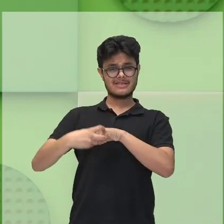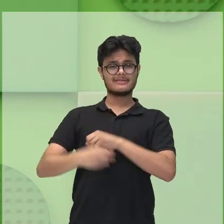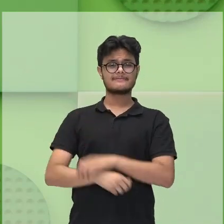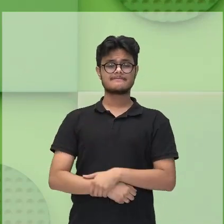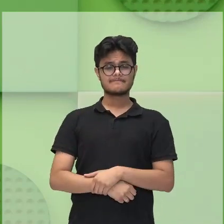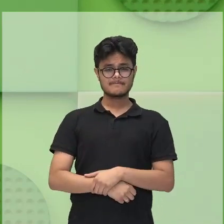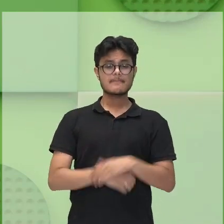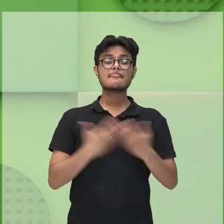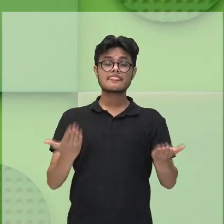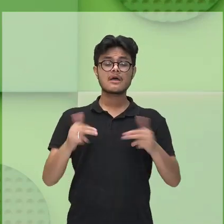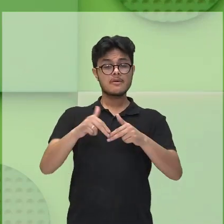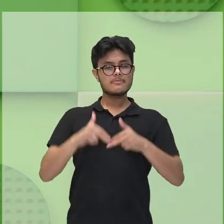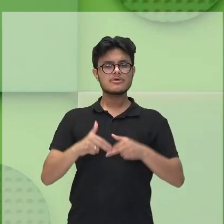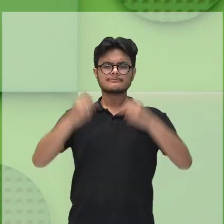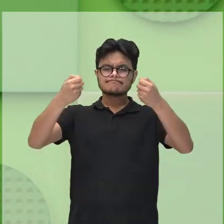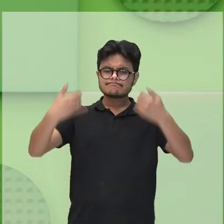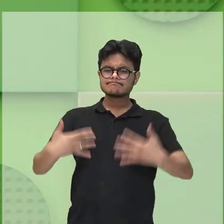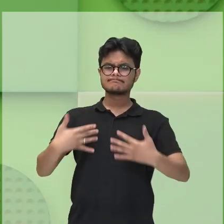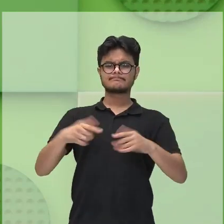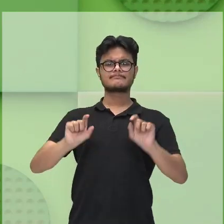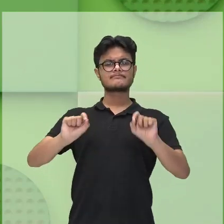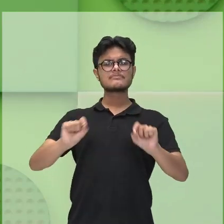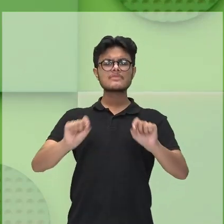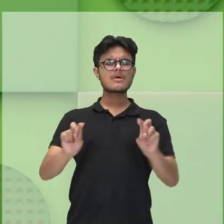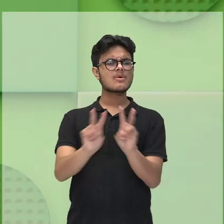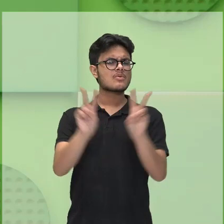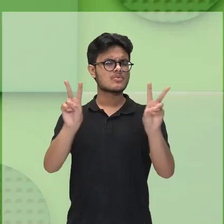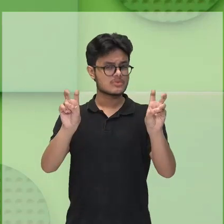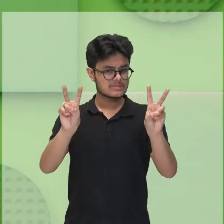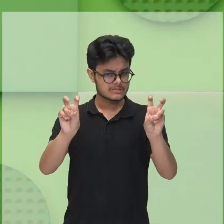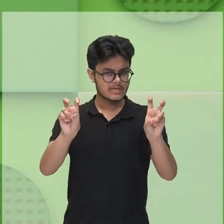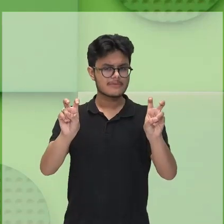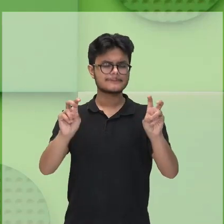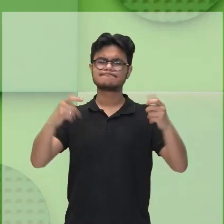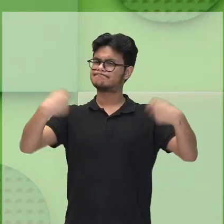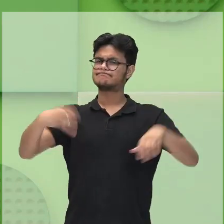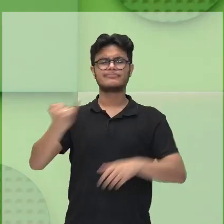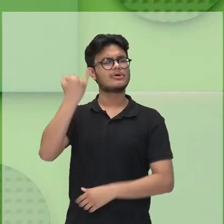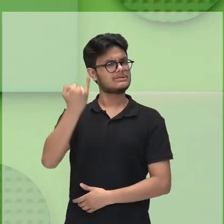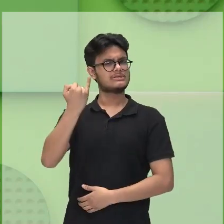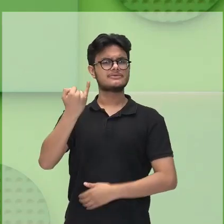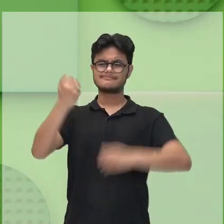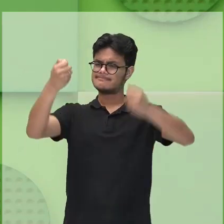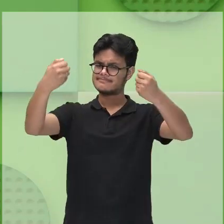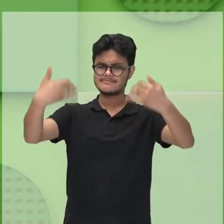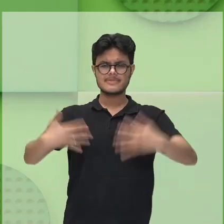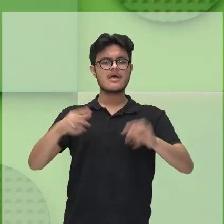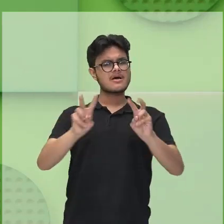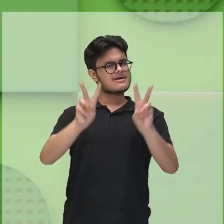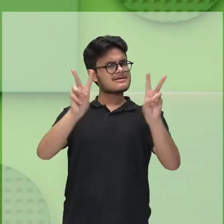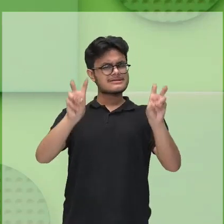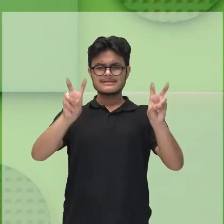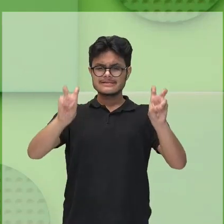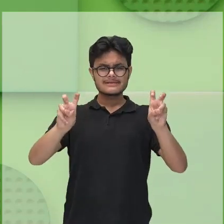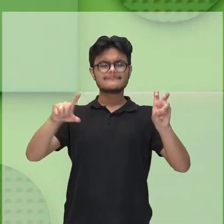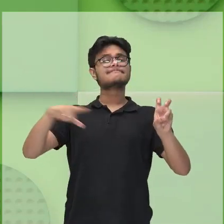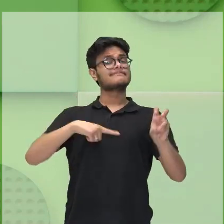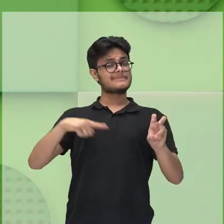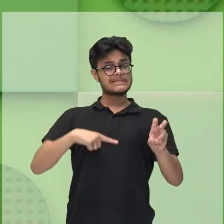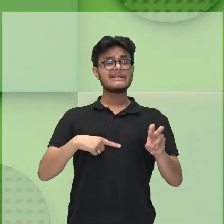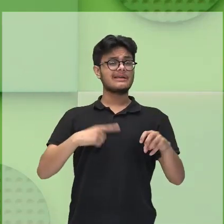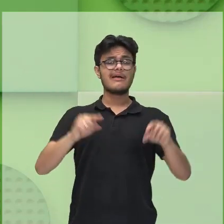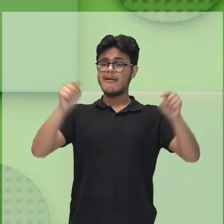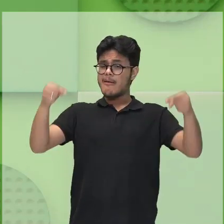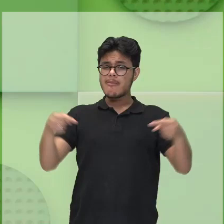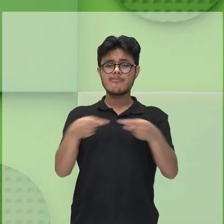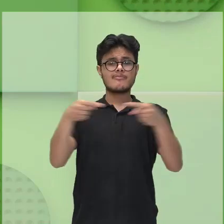dengue. Então é importante a gente falar sobre isso, né? Porque um assunto vem puxando o